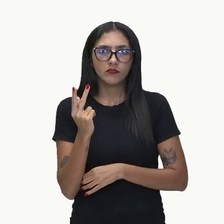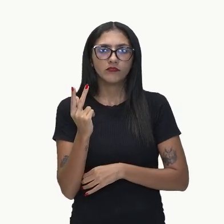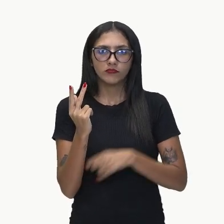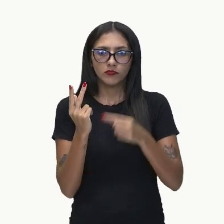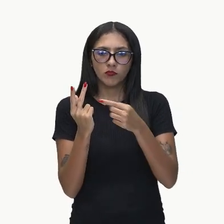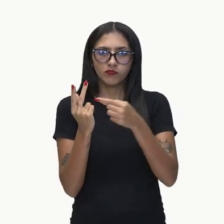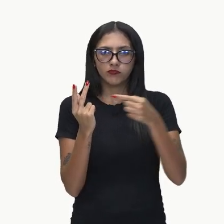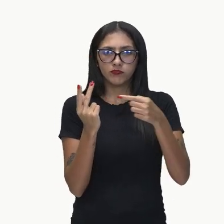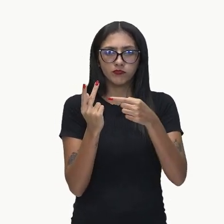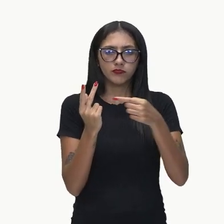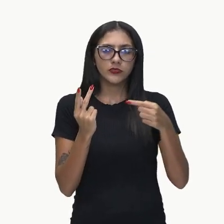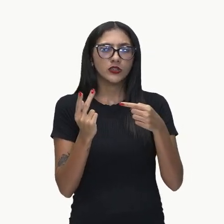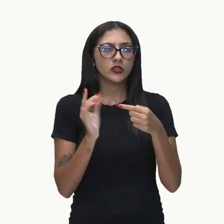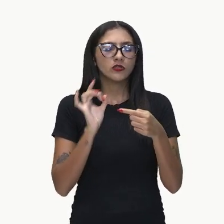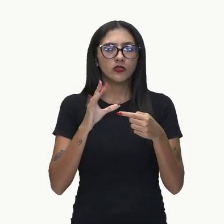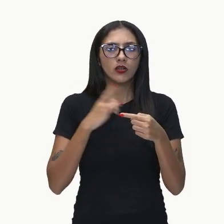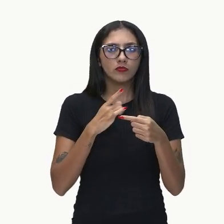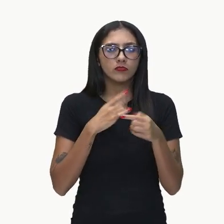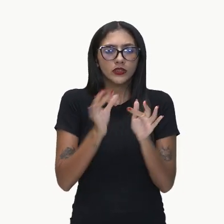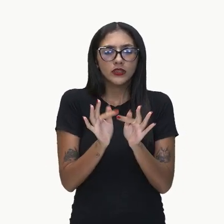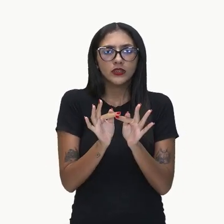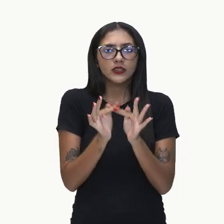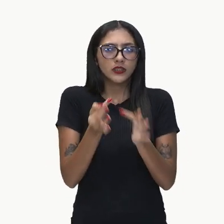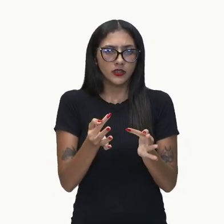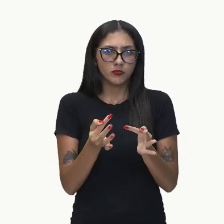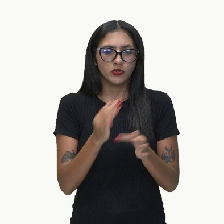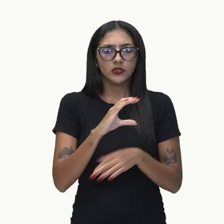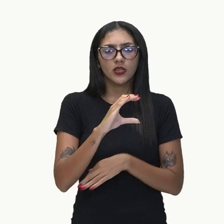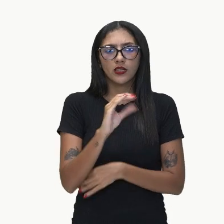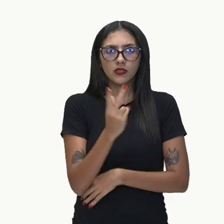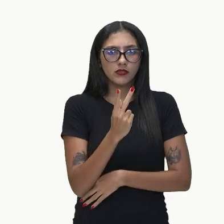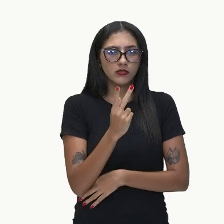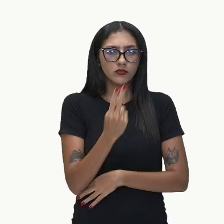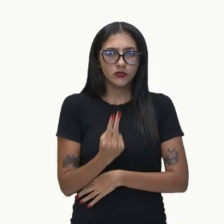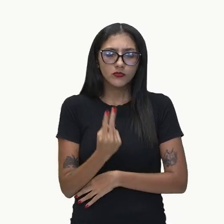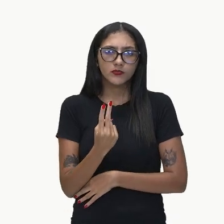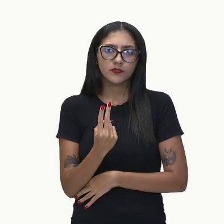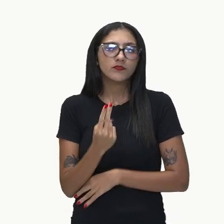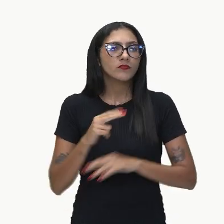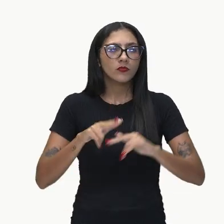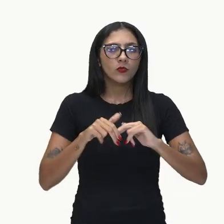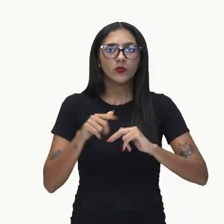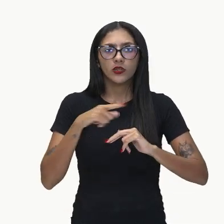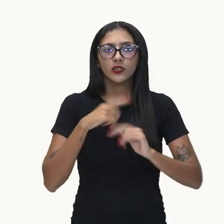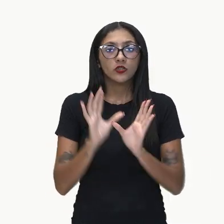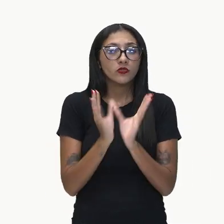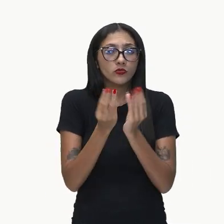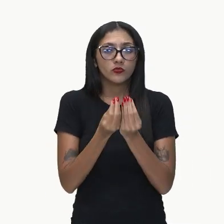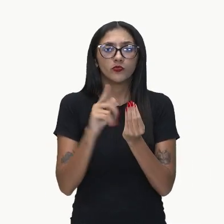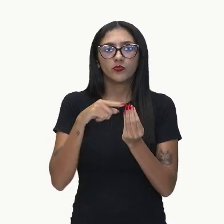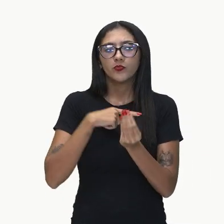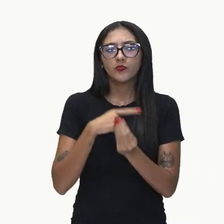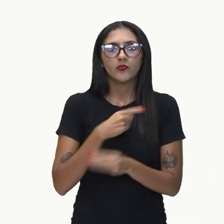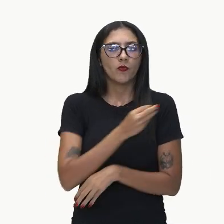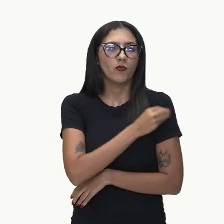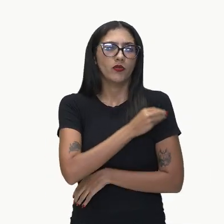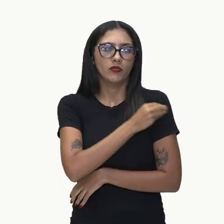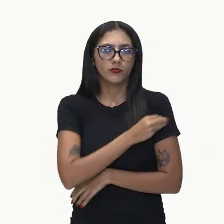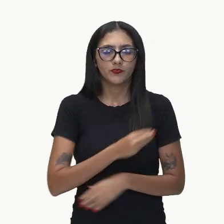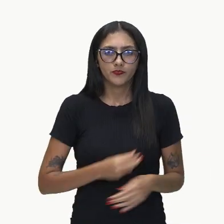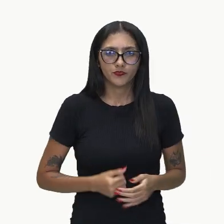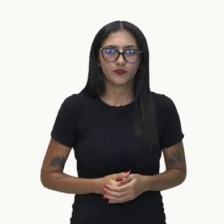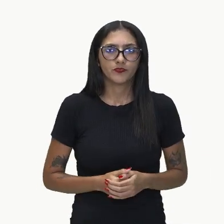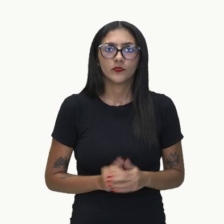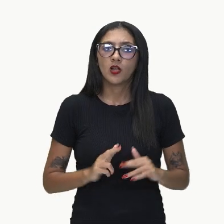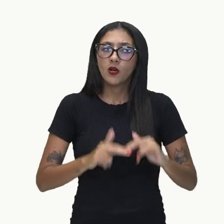saturado, ou seja, só tem ligação simples, por isso que esse composto é um álcool. Muito cuidado quando